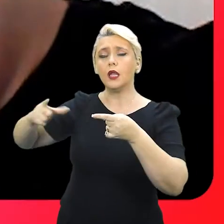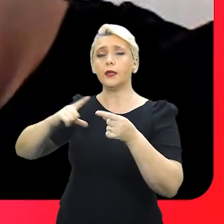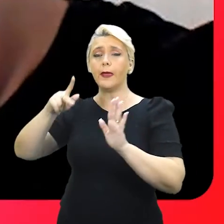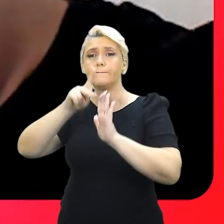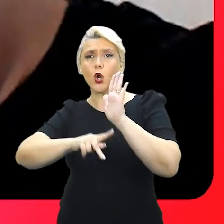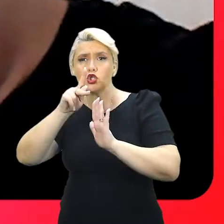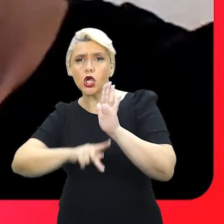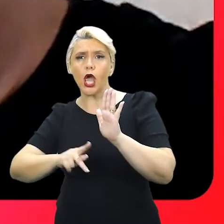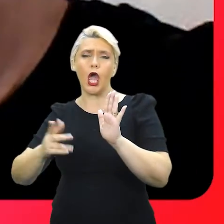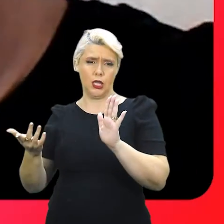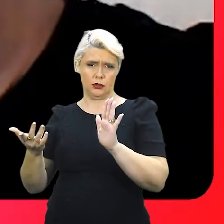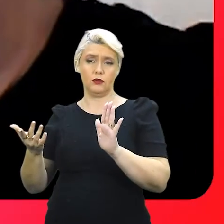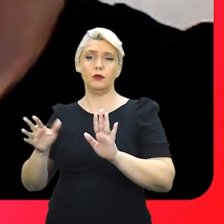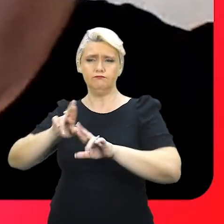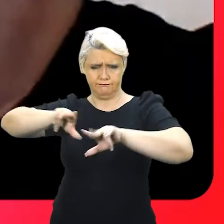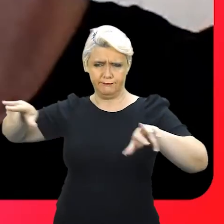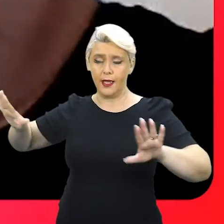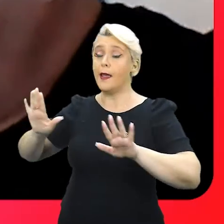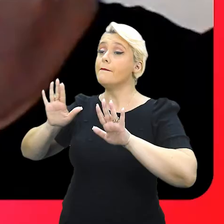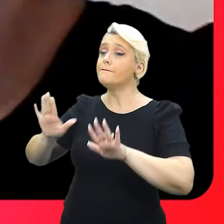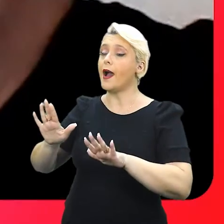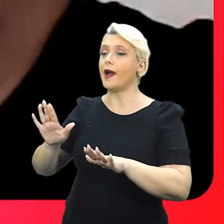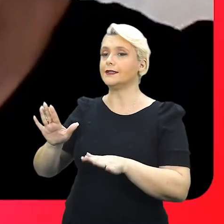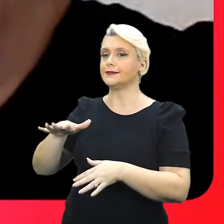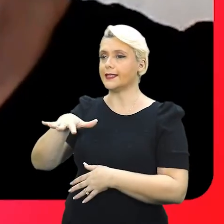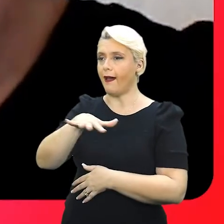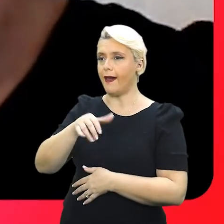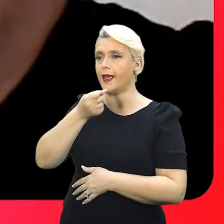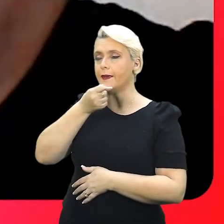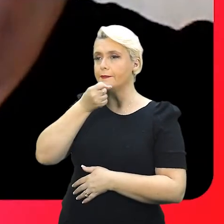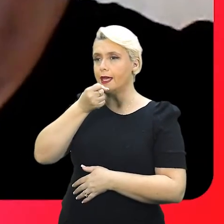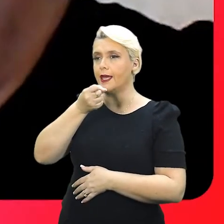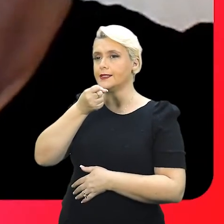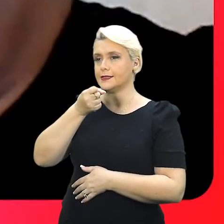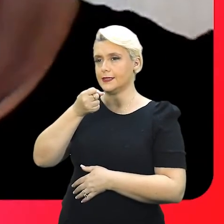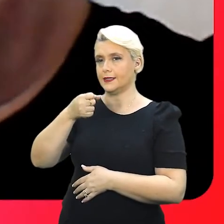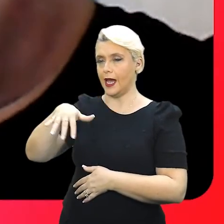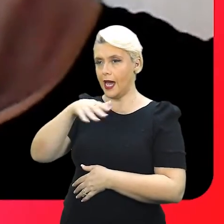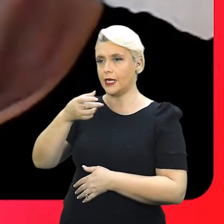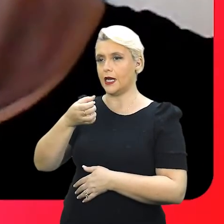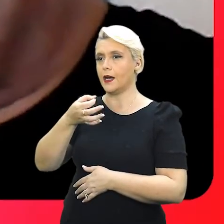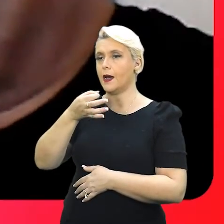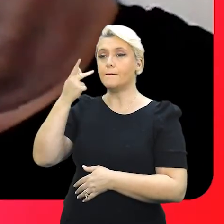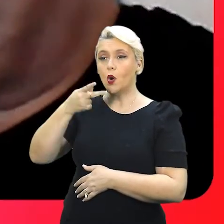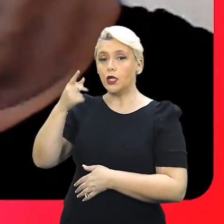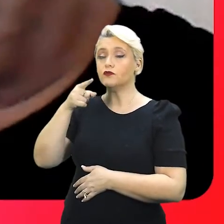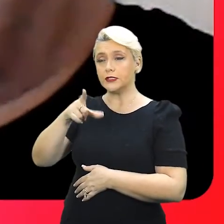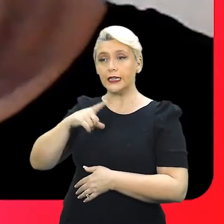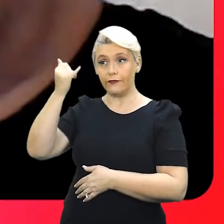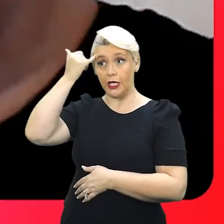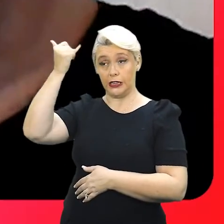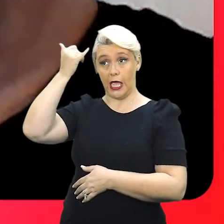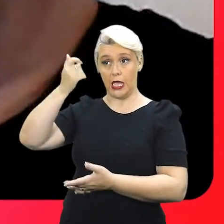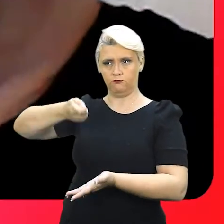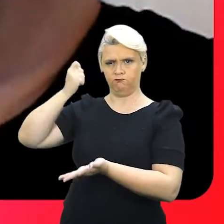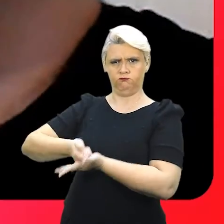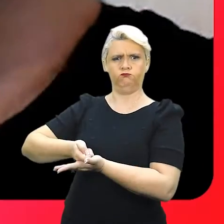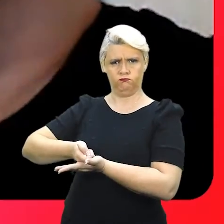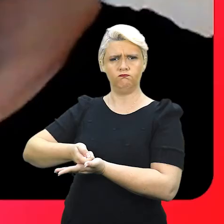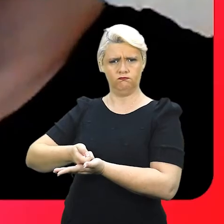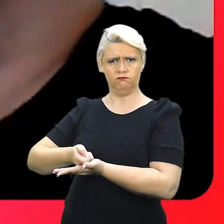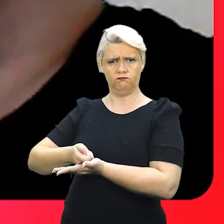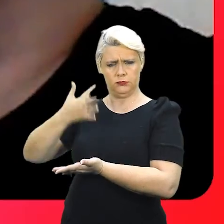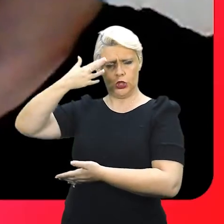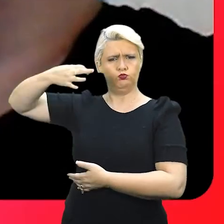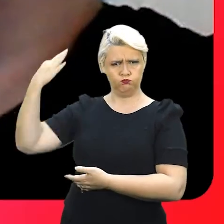projetos, etc. Na imprensa, na política, o senhor sempre foi um homem de ter ideias firmes,